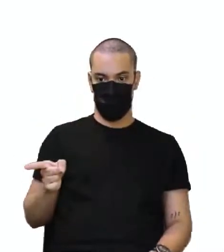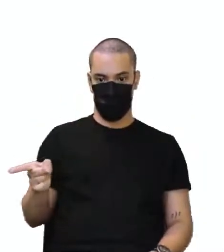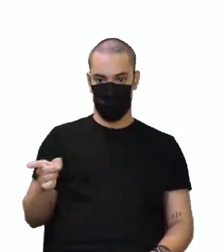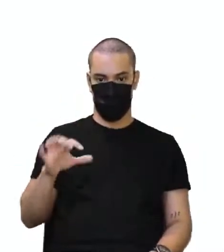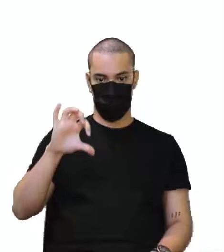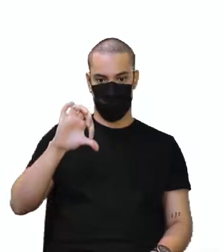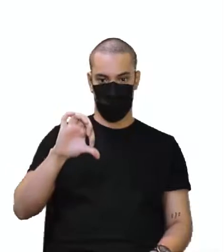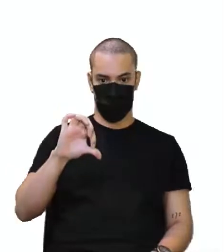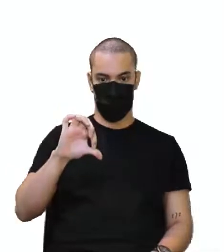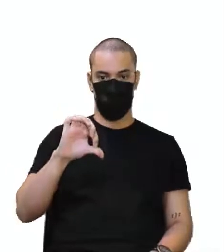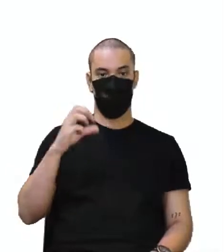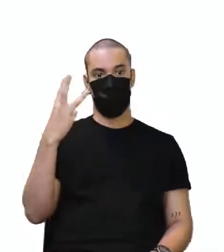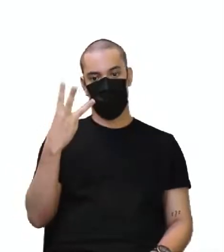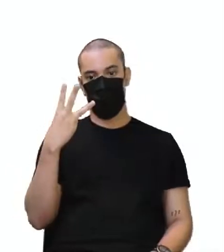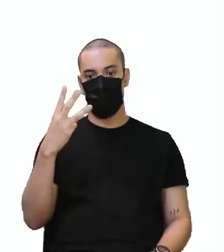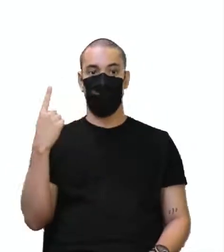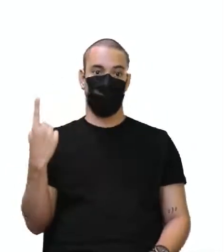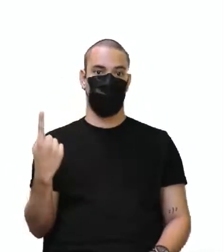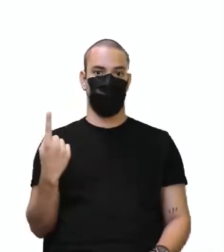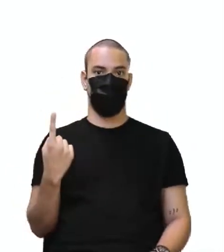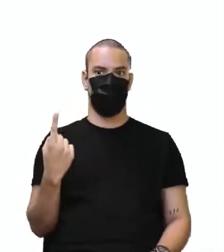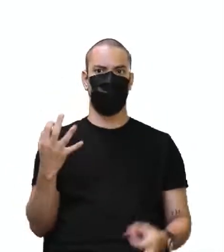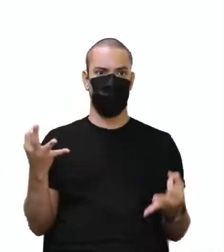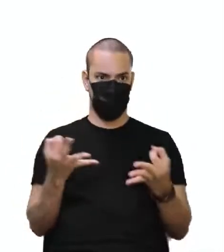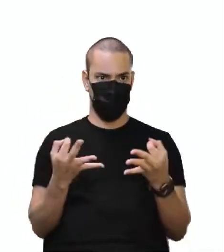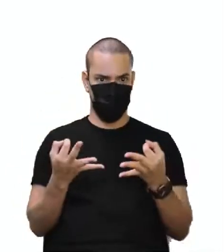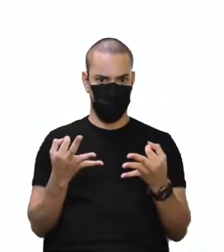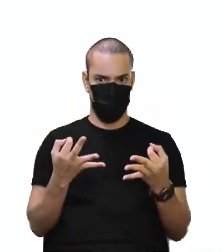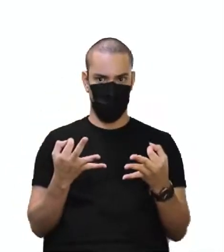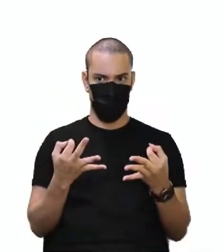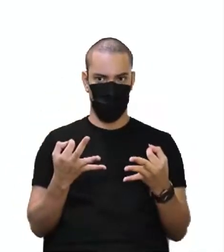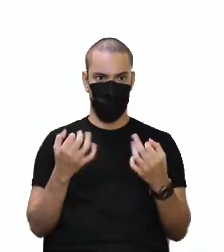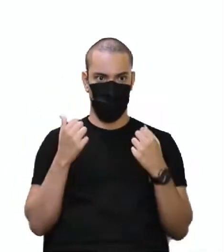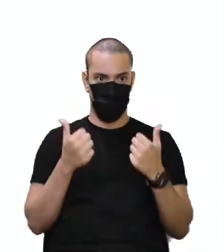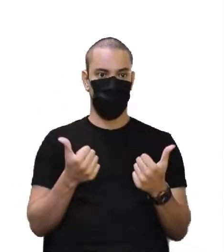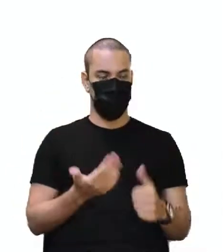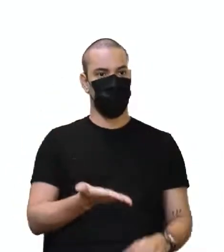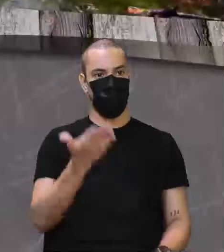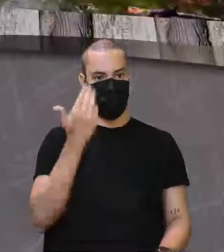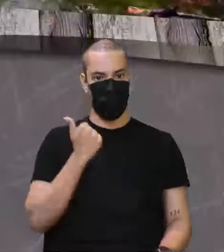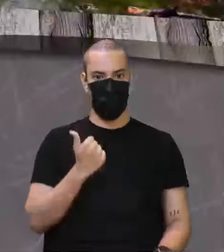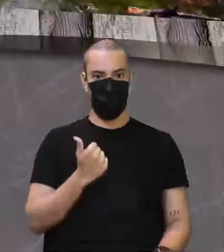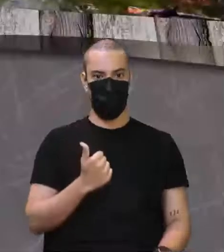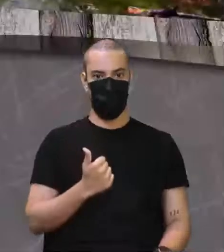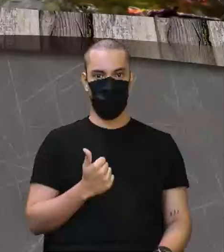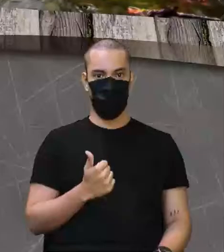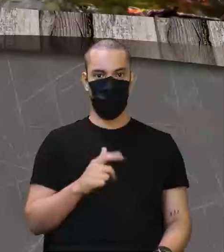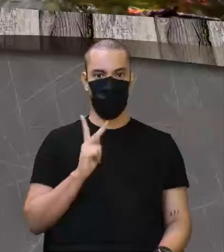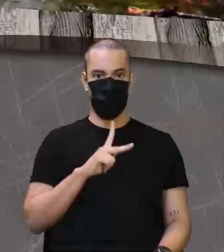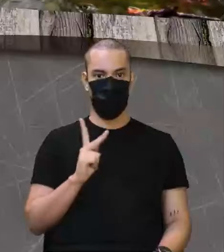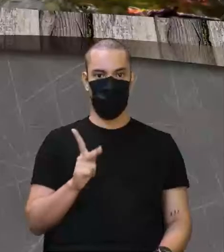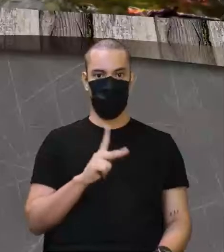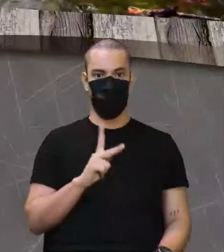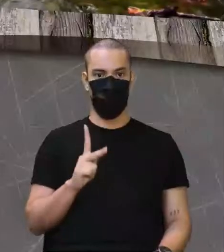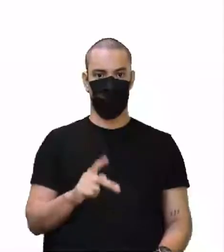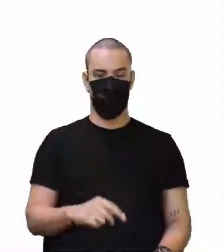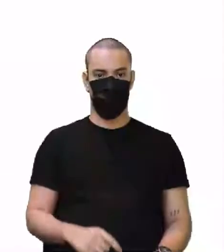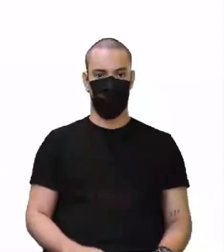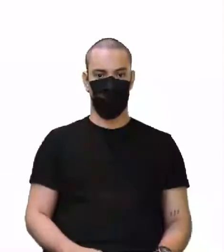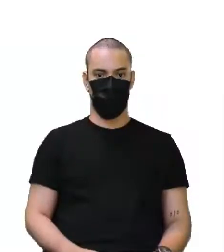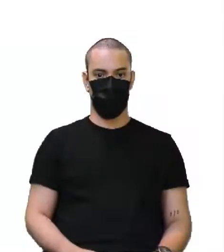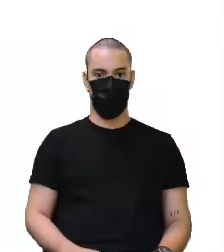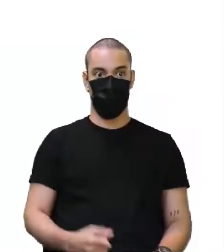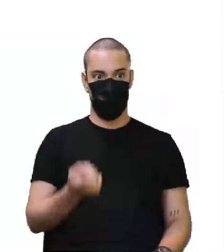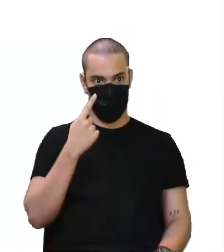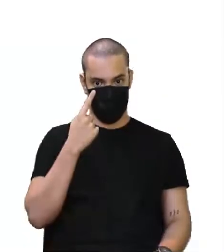para 3, 3, 1. Perfeitinho, galera? Então, vem cá, prof. Silvinho. Vamos lá.